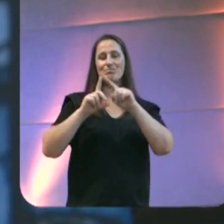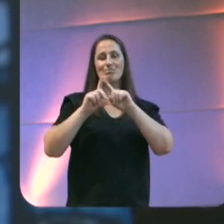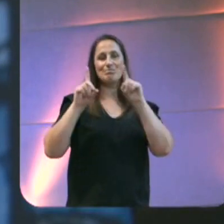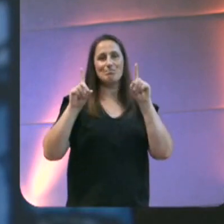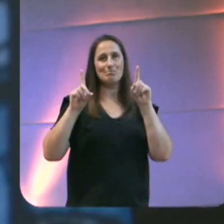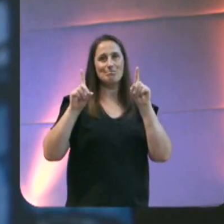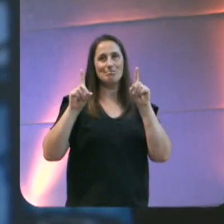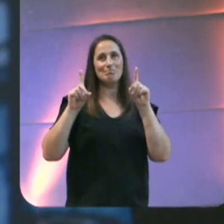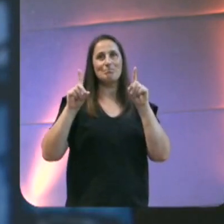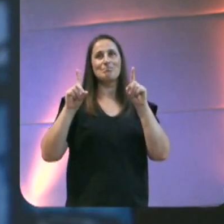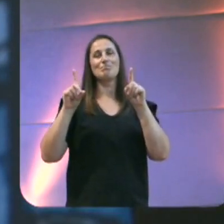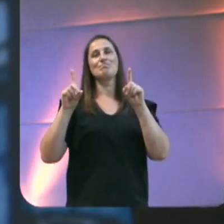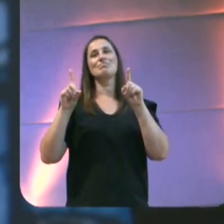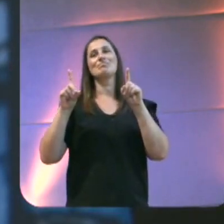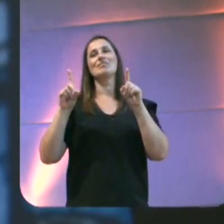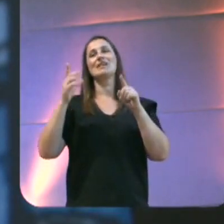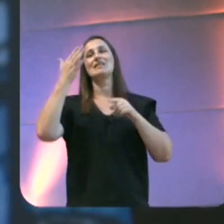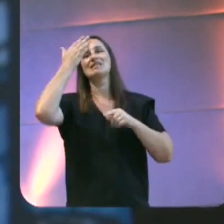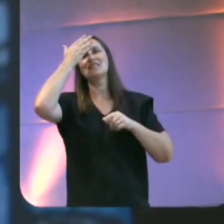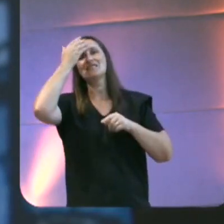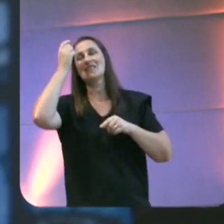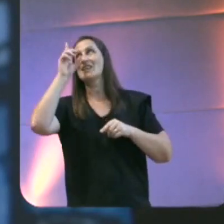para a vida deles.